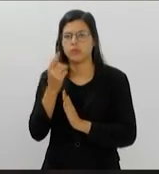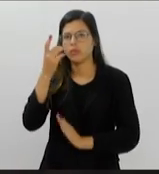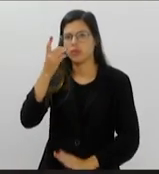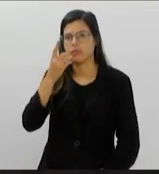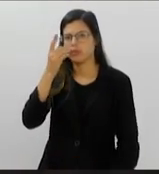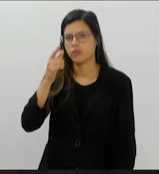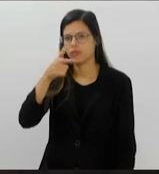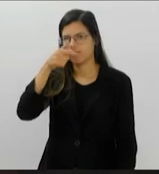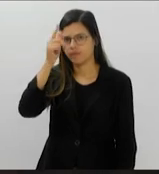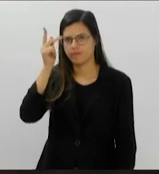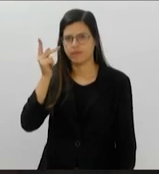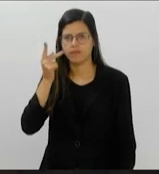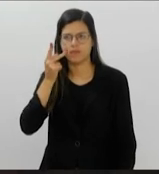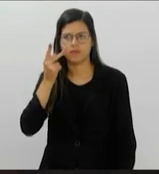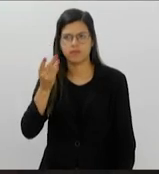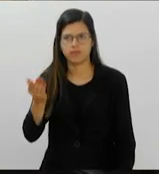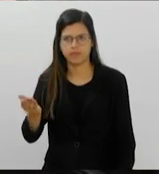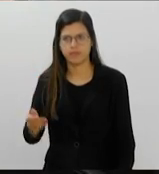Luiz Paulo, por favor.